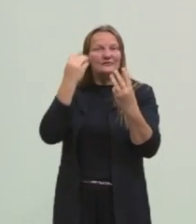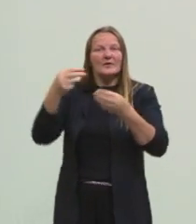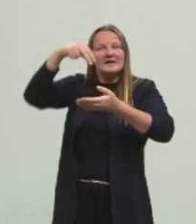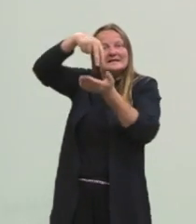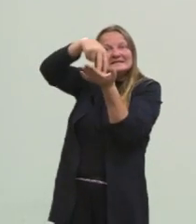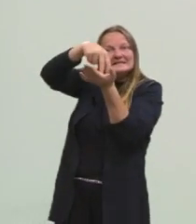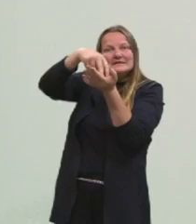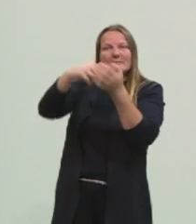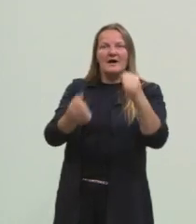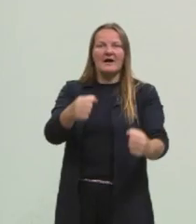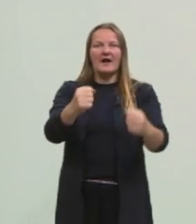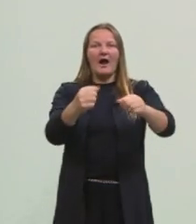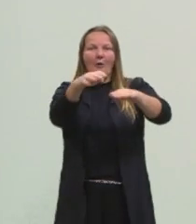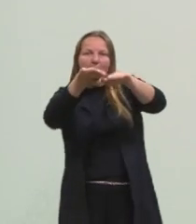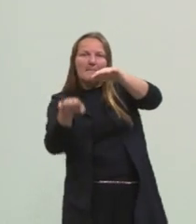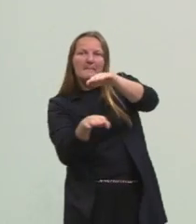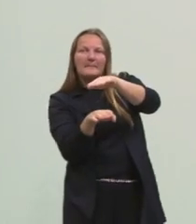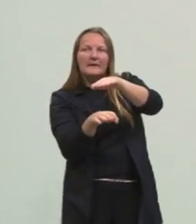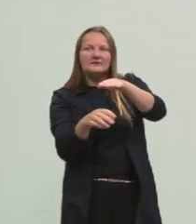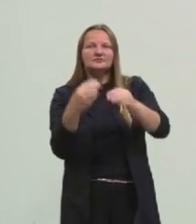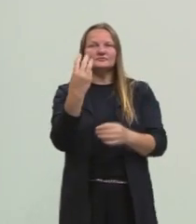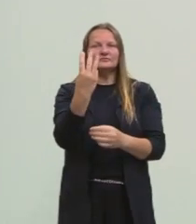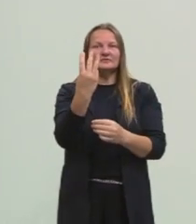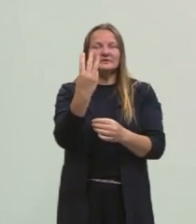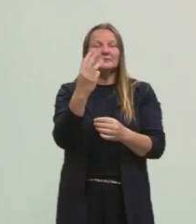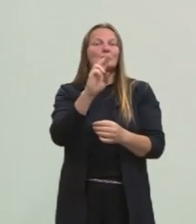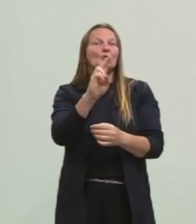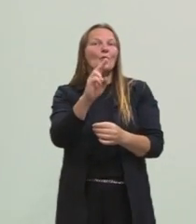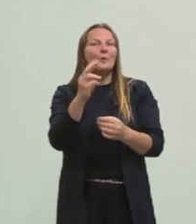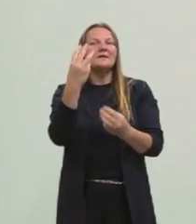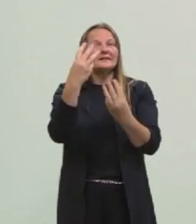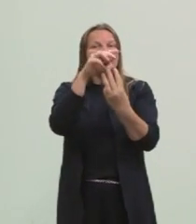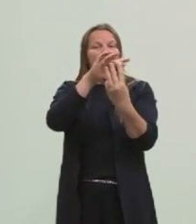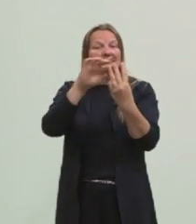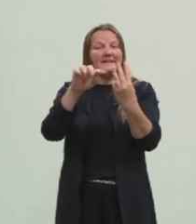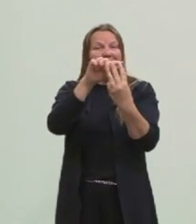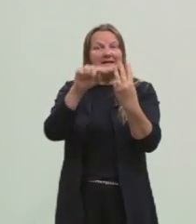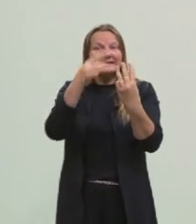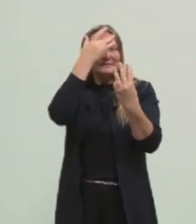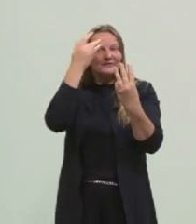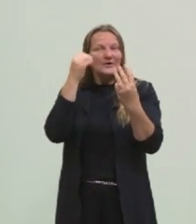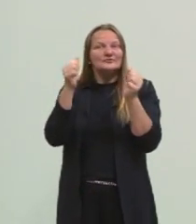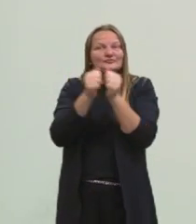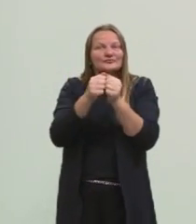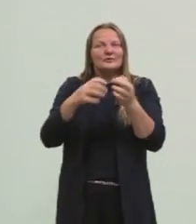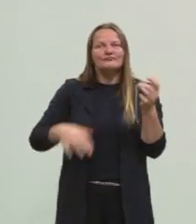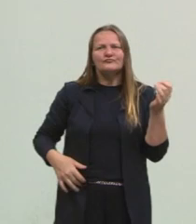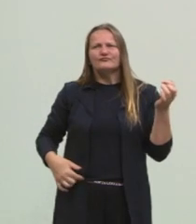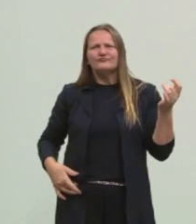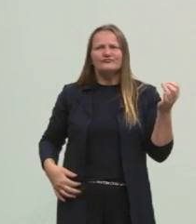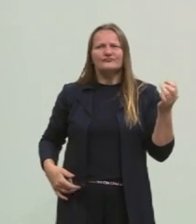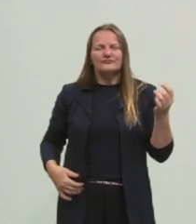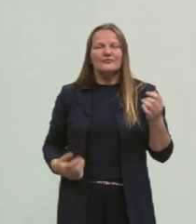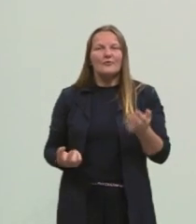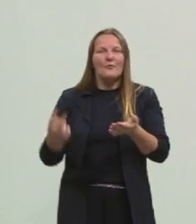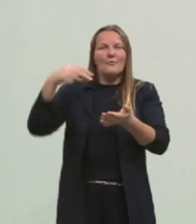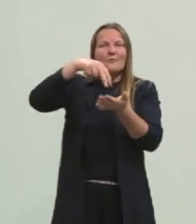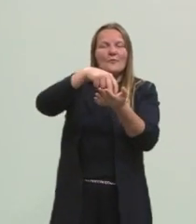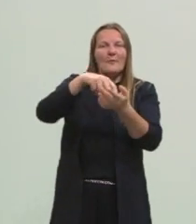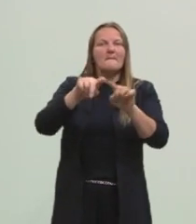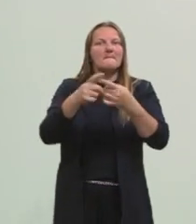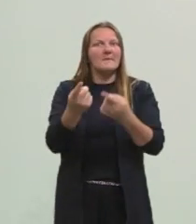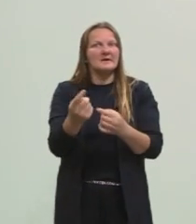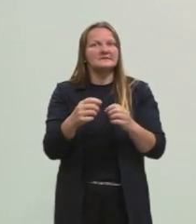de um carro então o trio elétrico surge de três pessoas tocando juntas né mas a gente sabe que isso cresceu muito